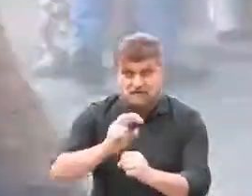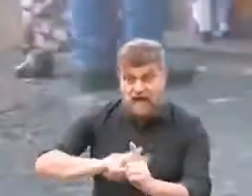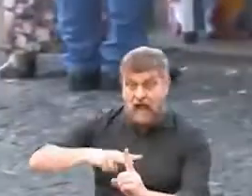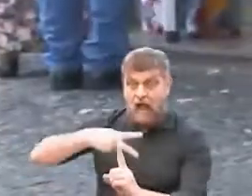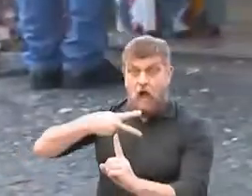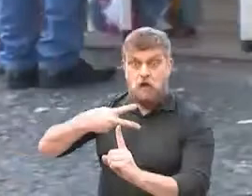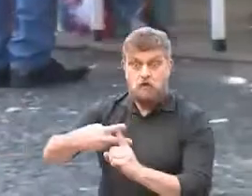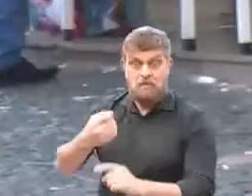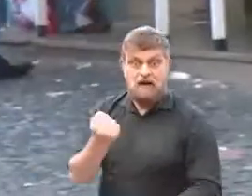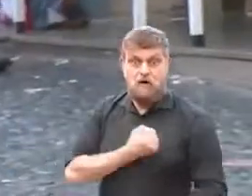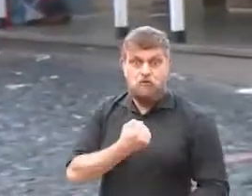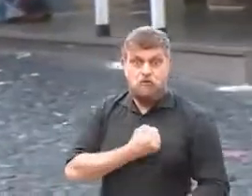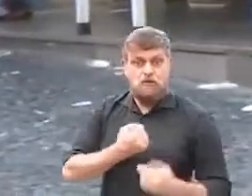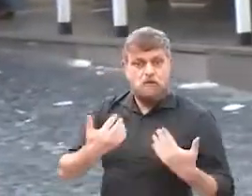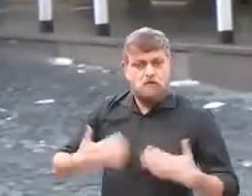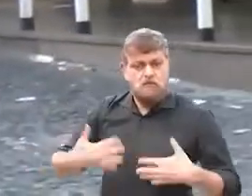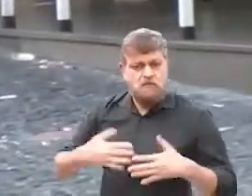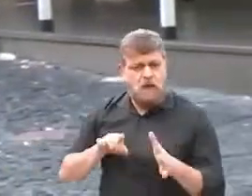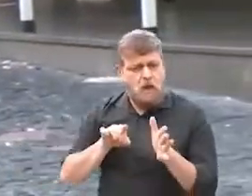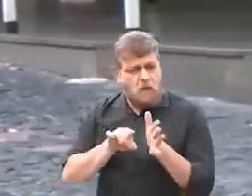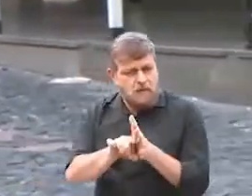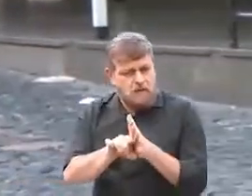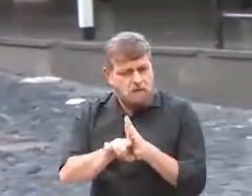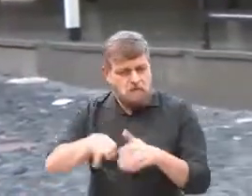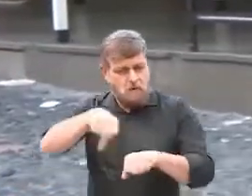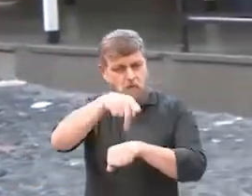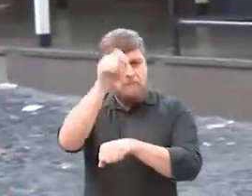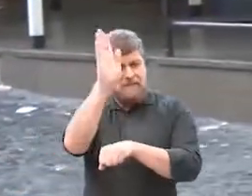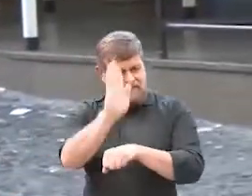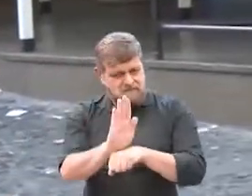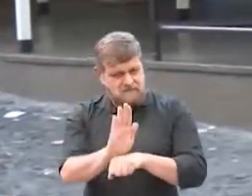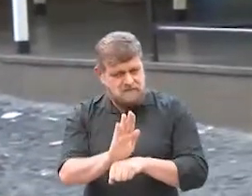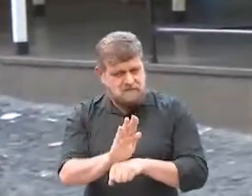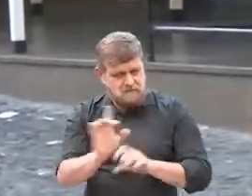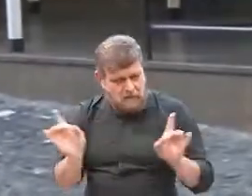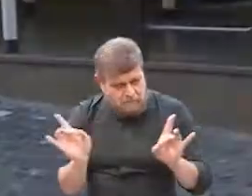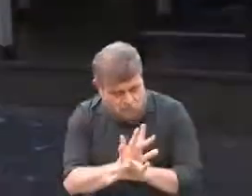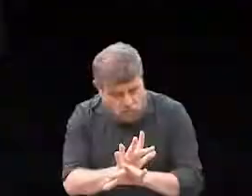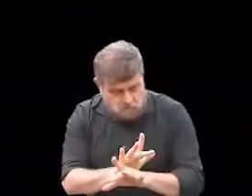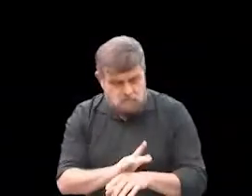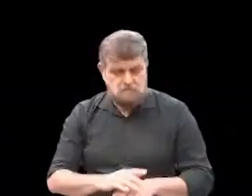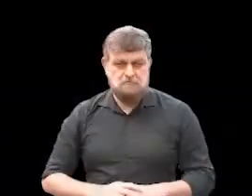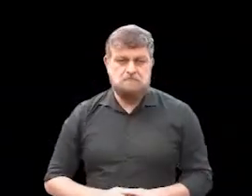dobre. Mas será que o Brasil está preparado para isso?